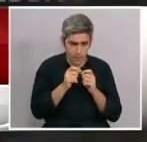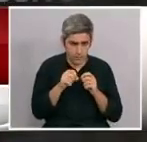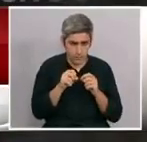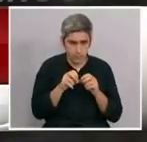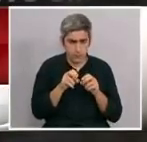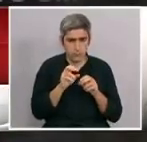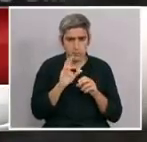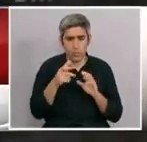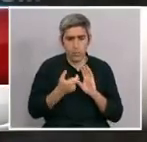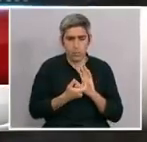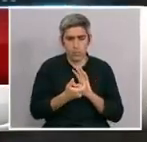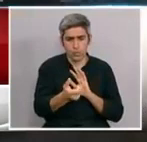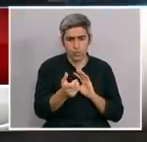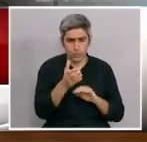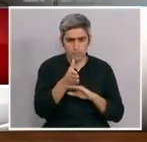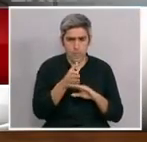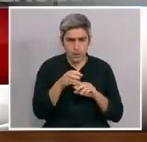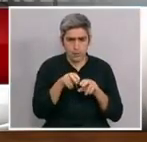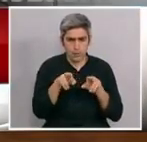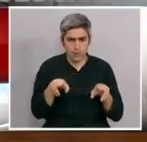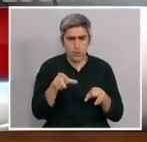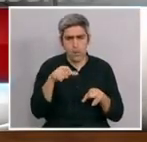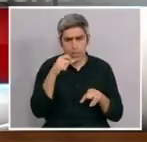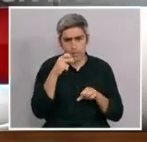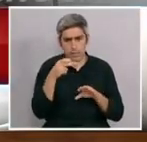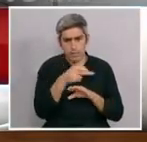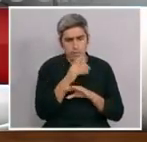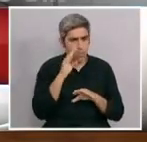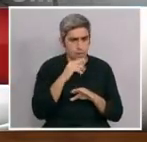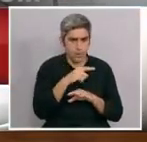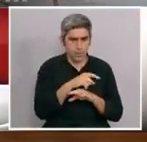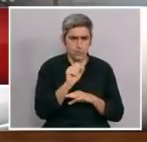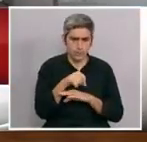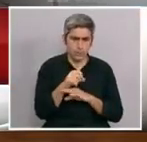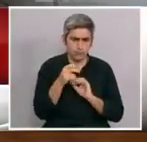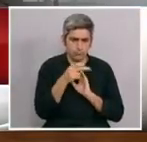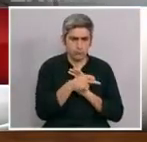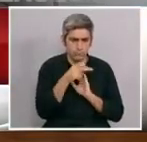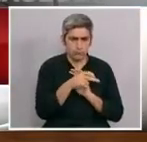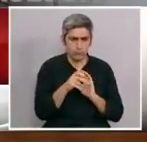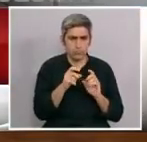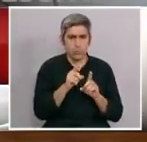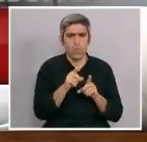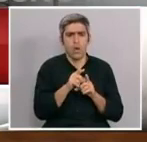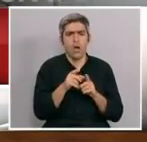Só metia o corredor ao meio. Mas ela ia frequentemente ao quarto dele, por exemplo? Ia. Era como se